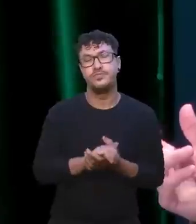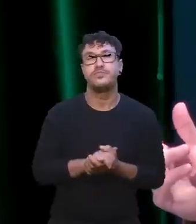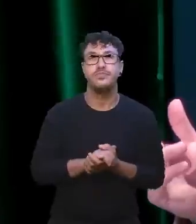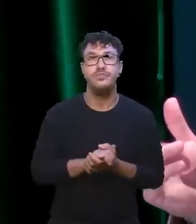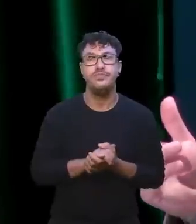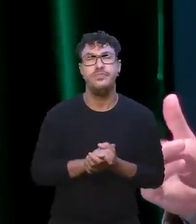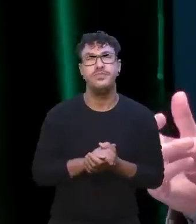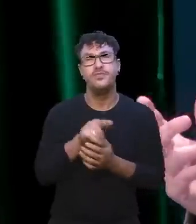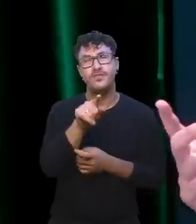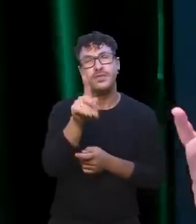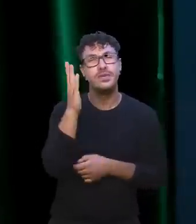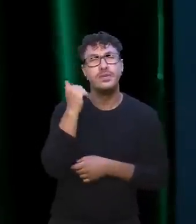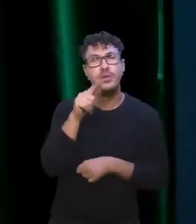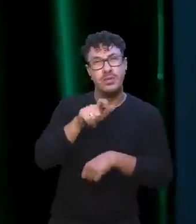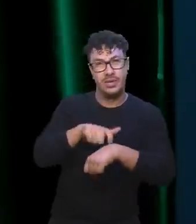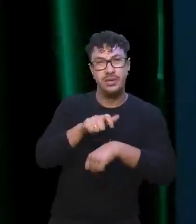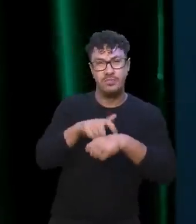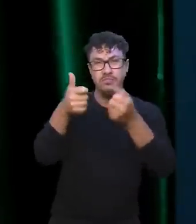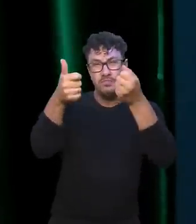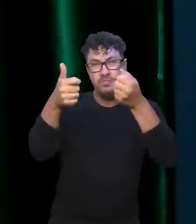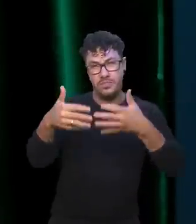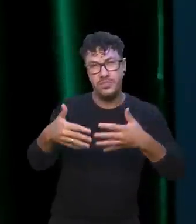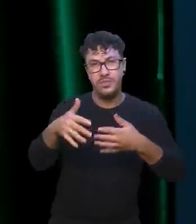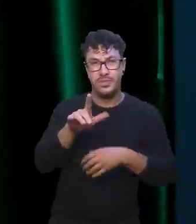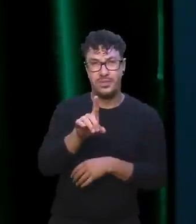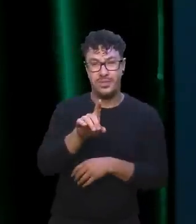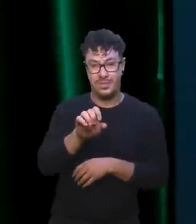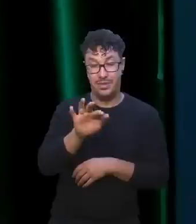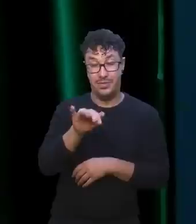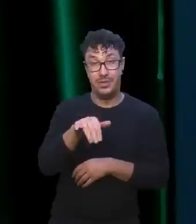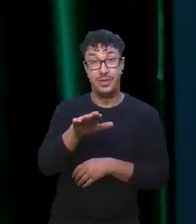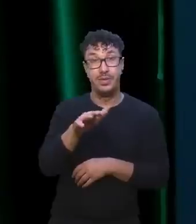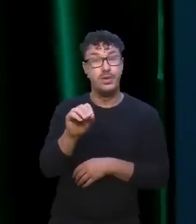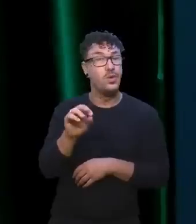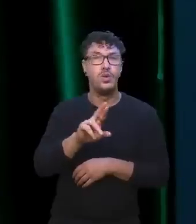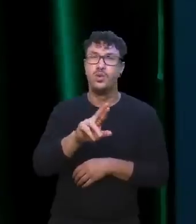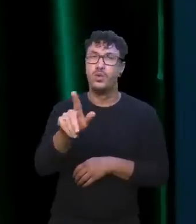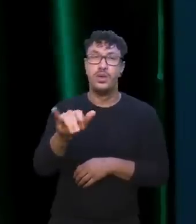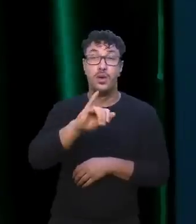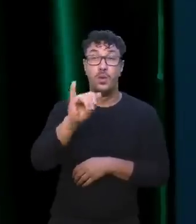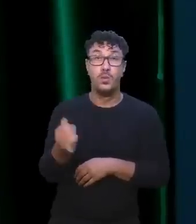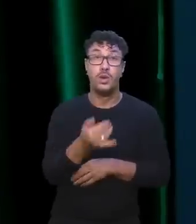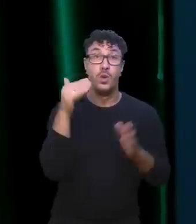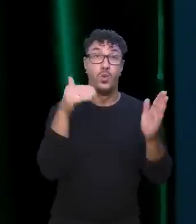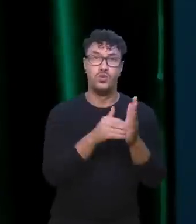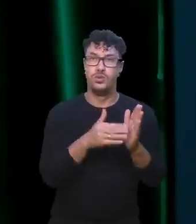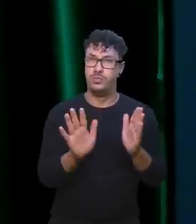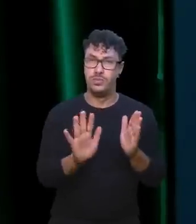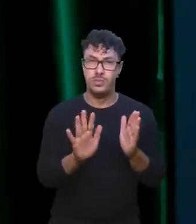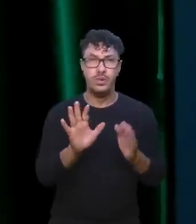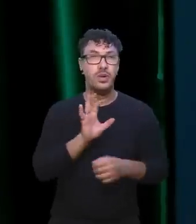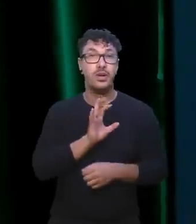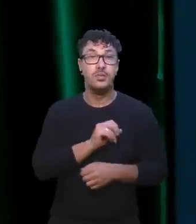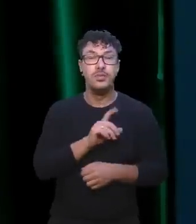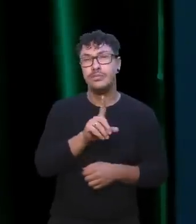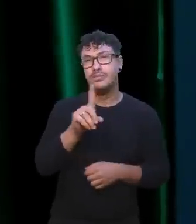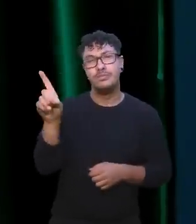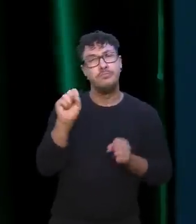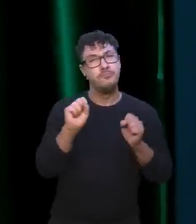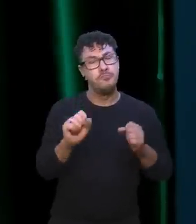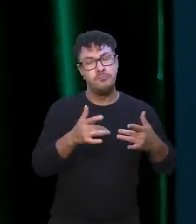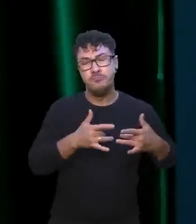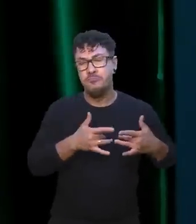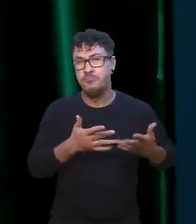de definições não significa que é a última oportunidade. Sabemos que não. O amor de Deus nos